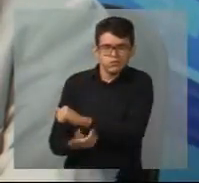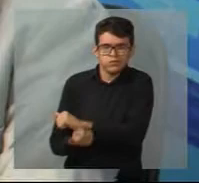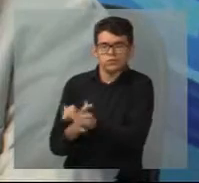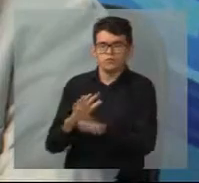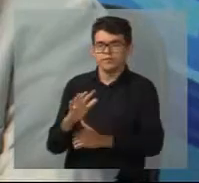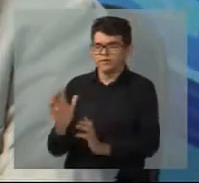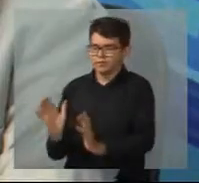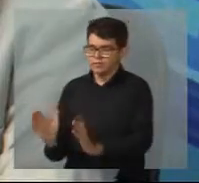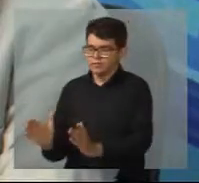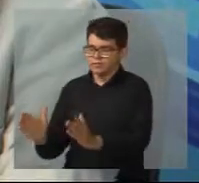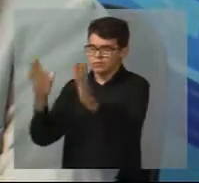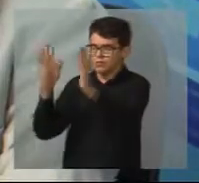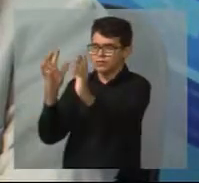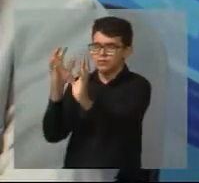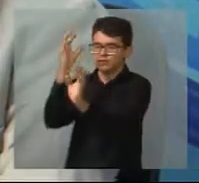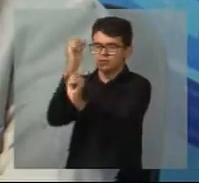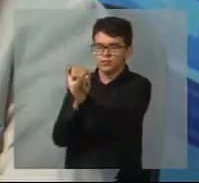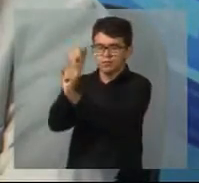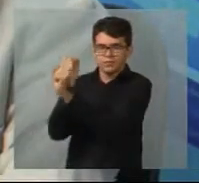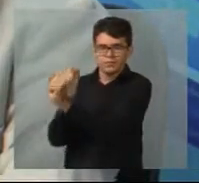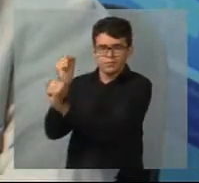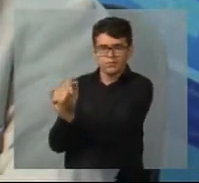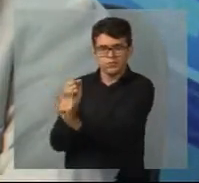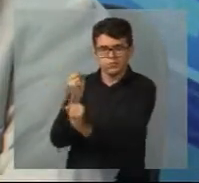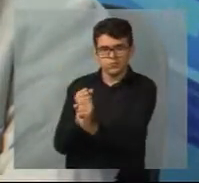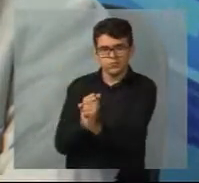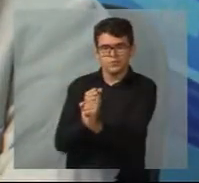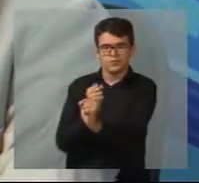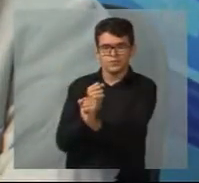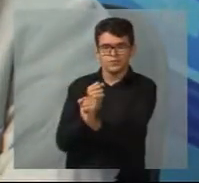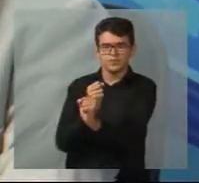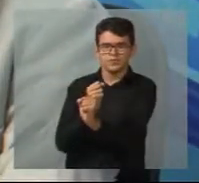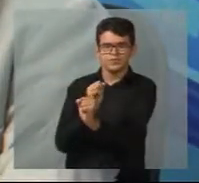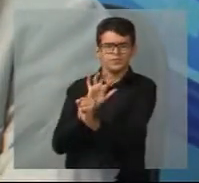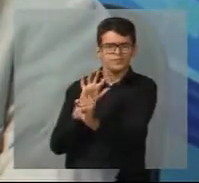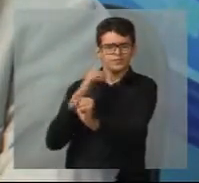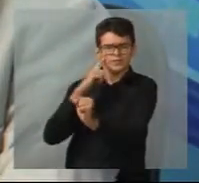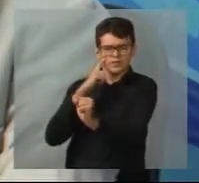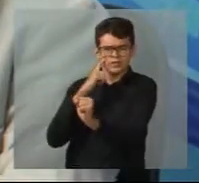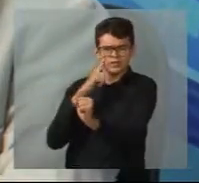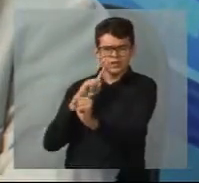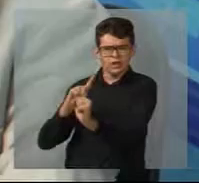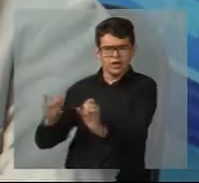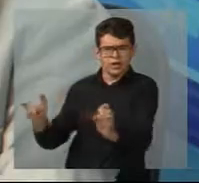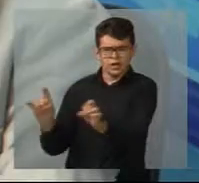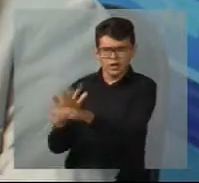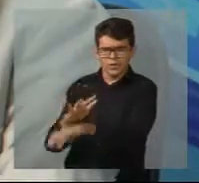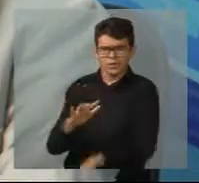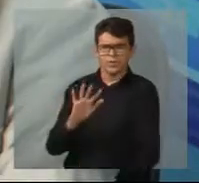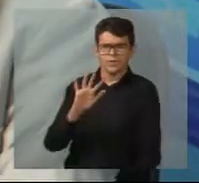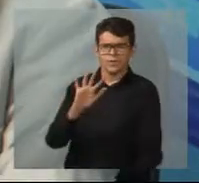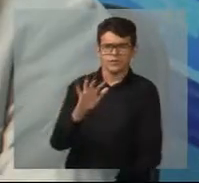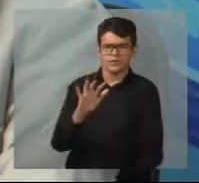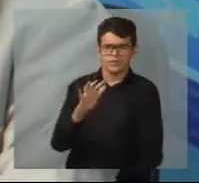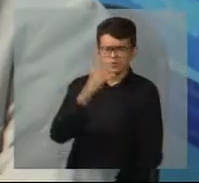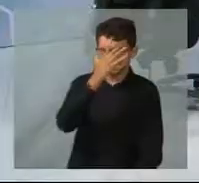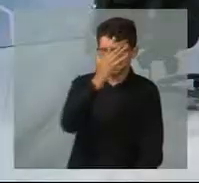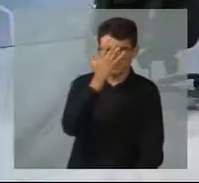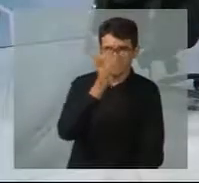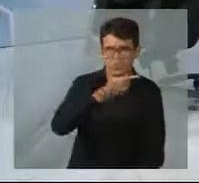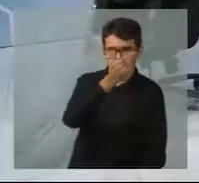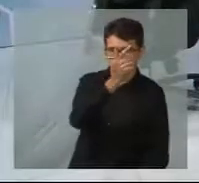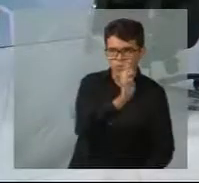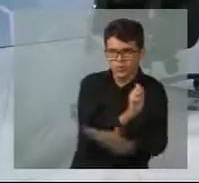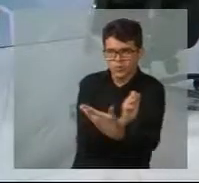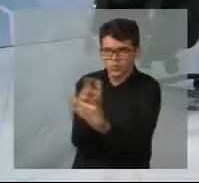edifício simples para gente pobre e nenhum rico ia comprar um apartamento tão caro num condomínio de gente pobre. A não